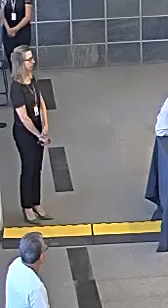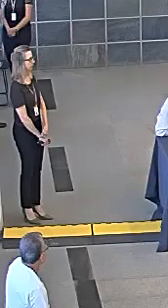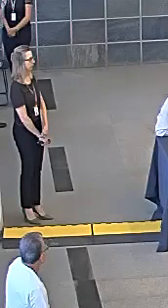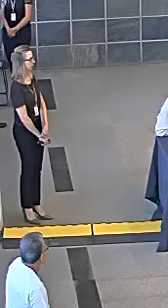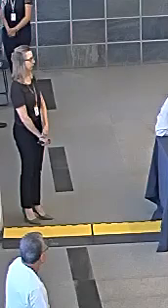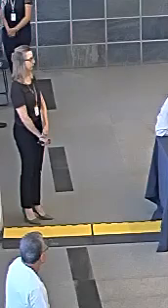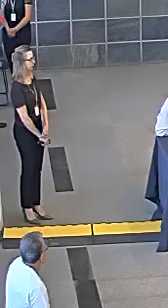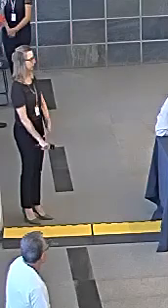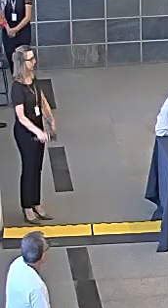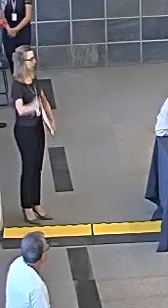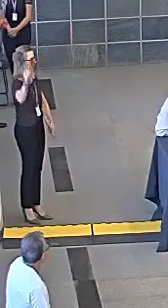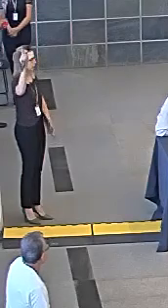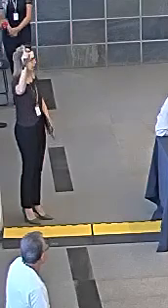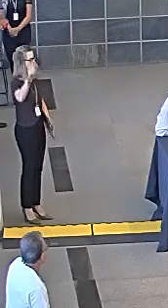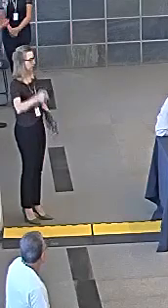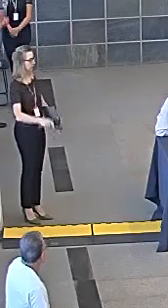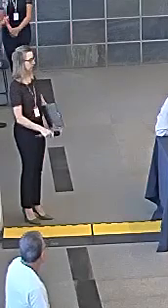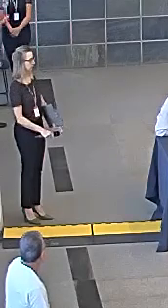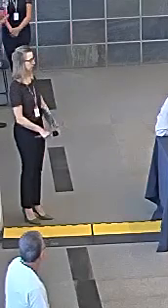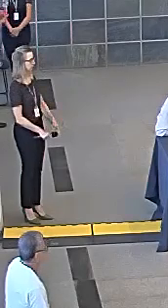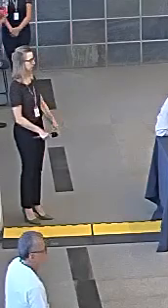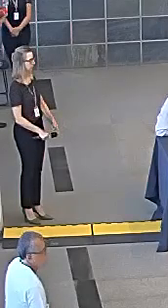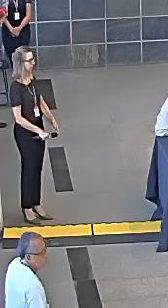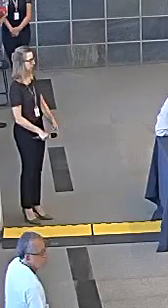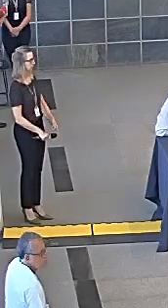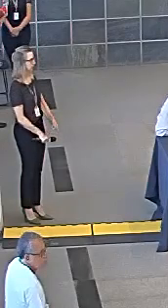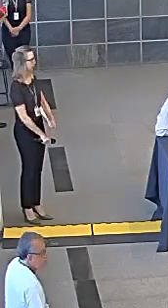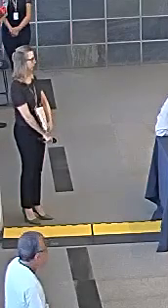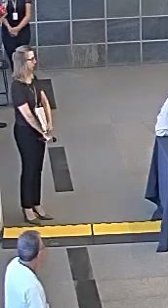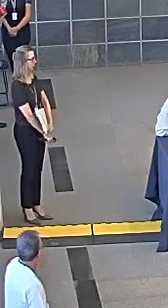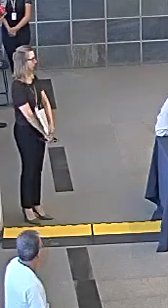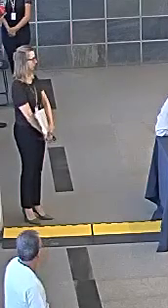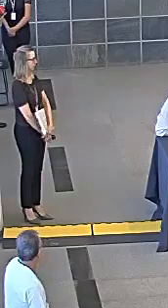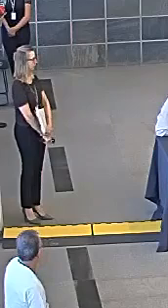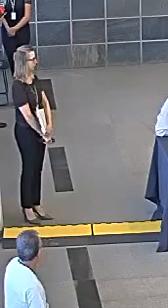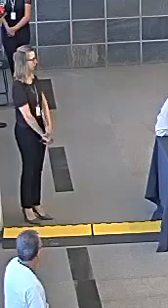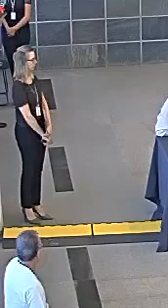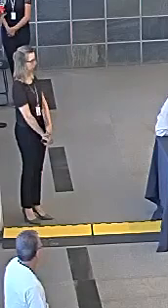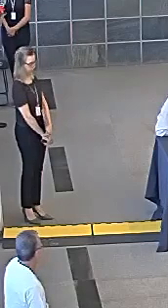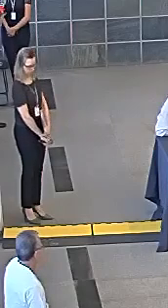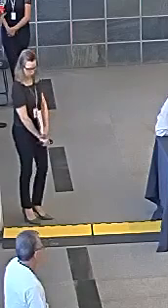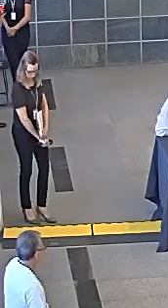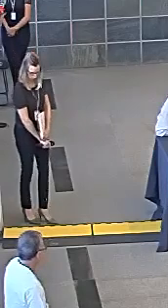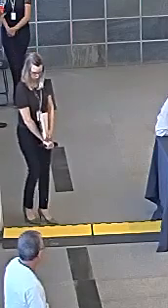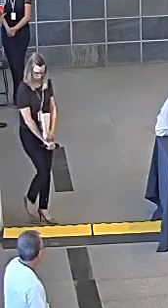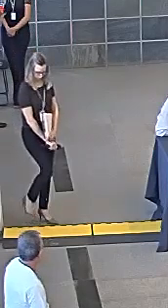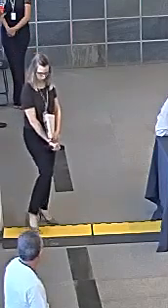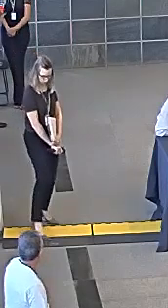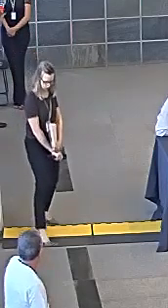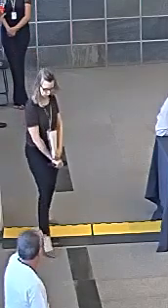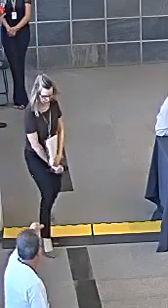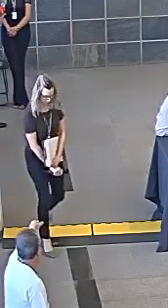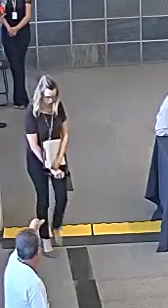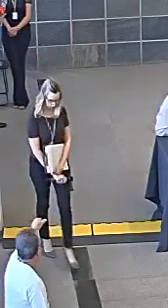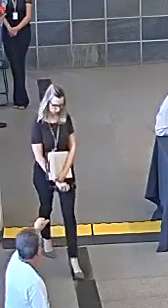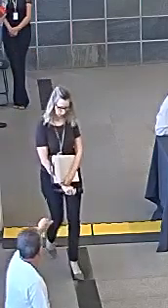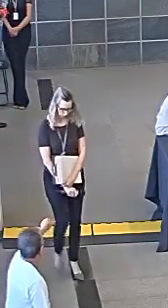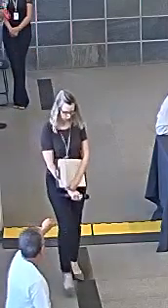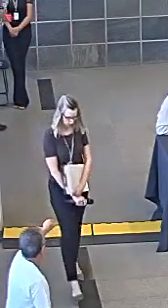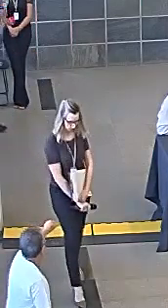o microfone e, ao iniciar sua fala, o participante deverá informar seu nome e a entidade que